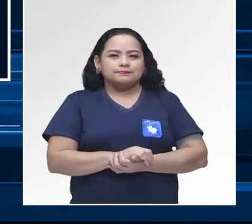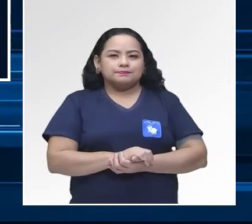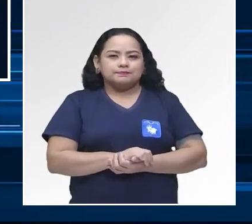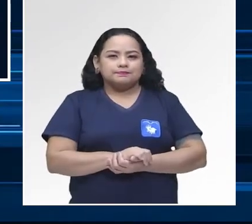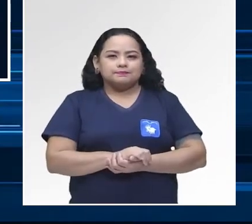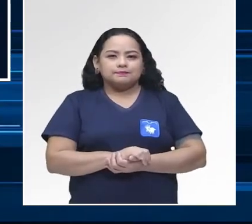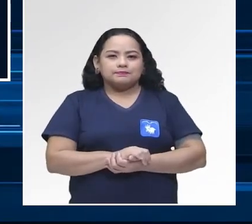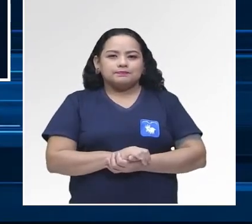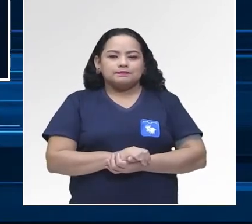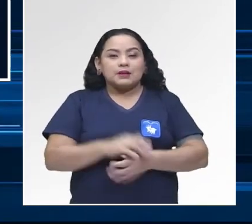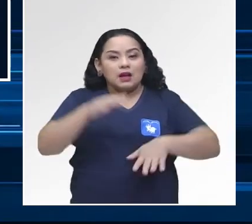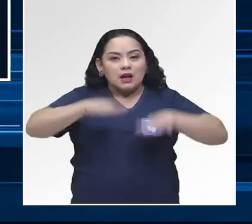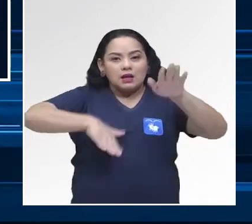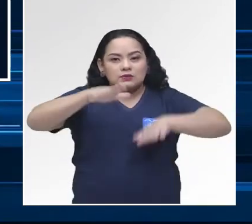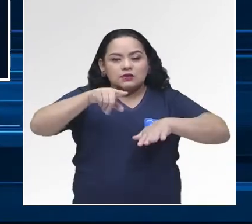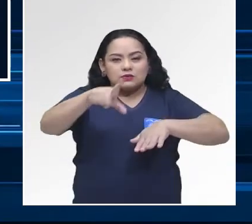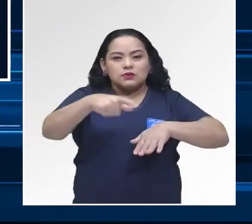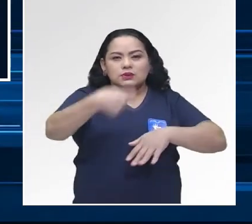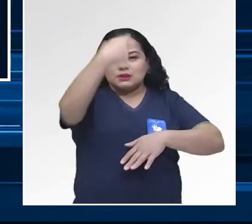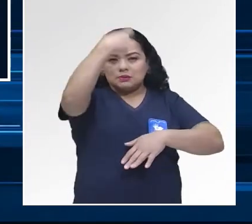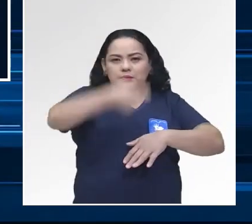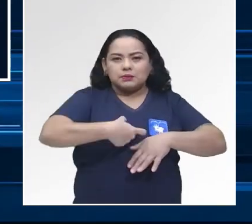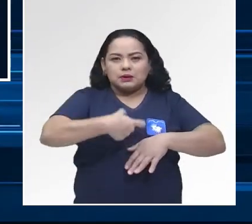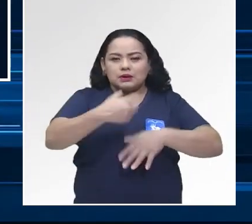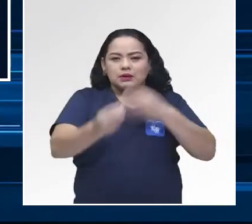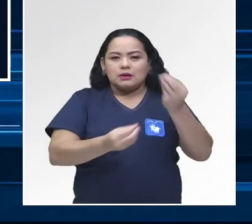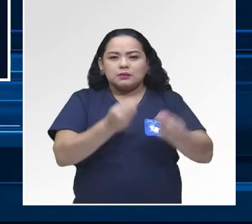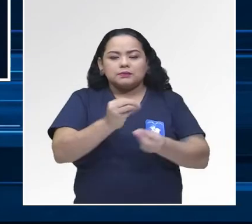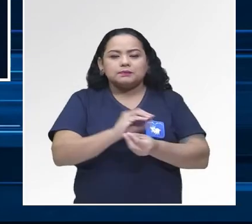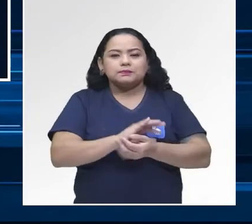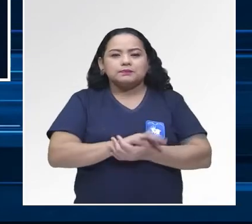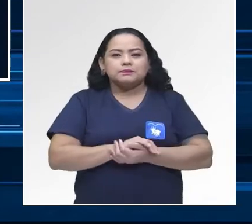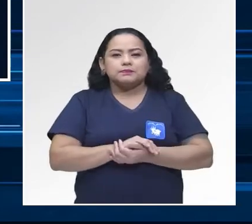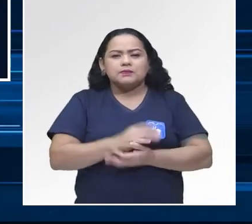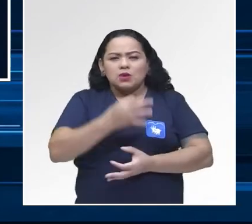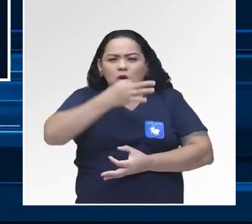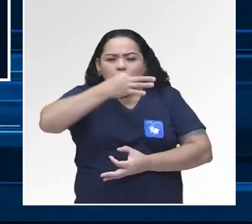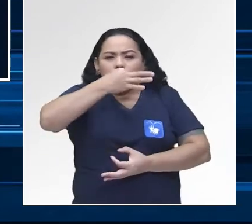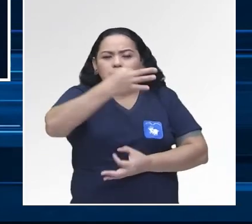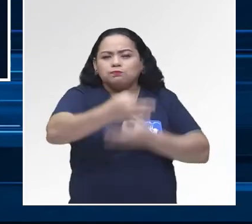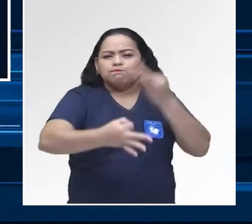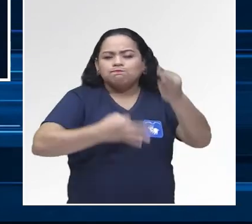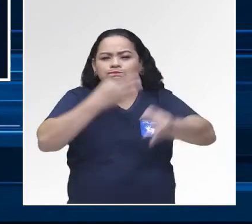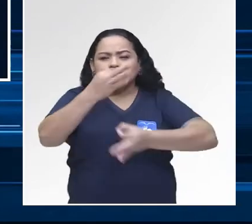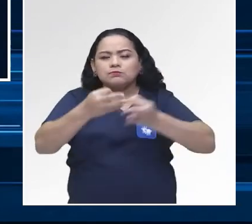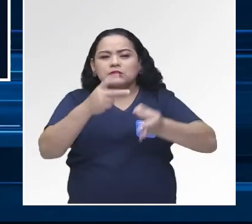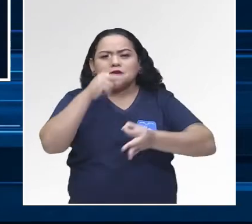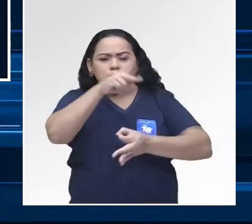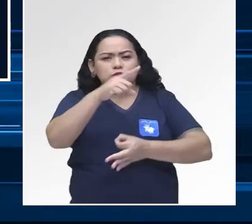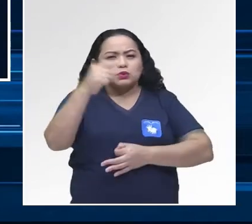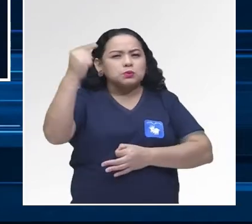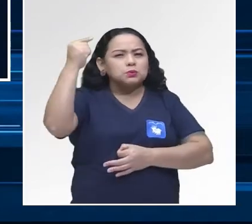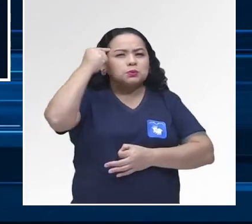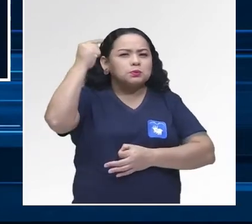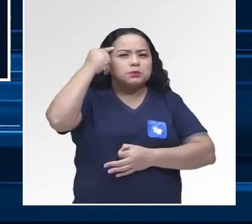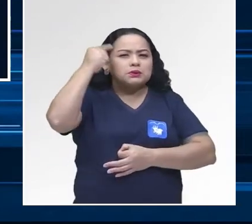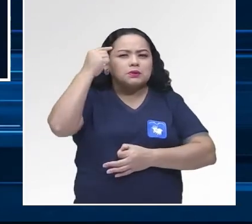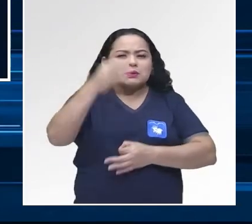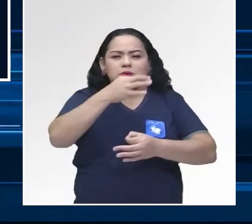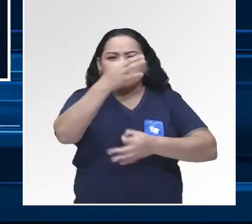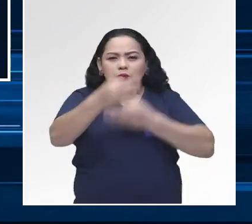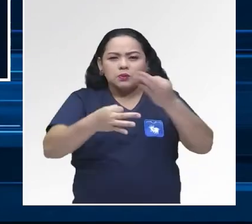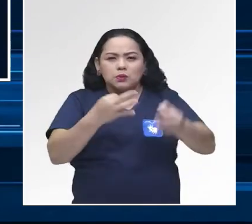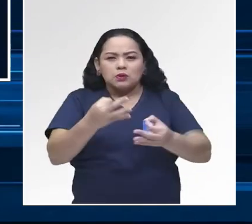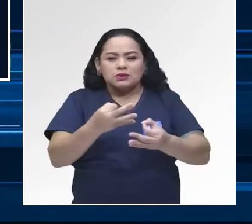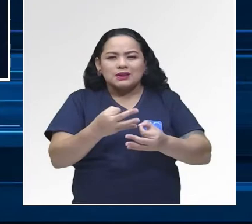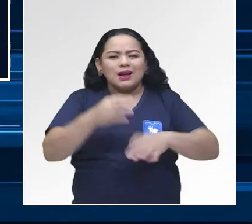E às vezes, quando você se coloca com criticidade, com senso crítico, as pessoas muitas vezes